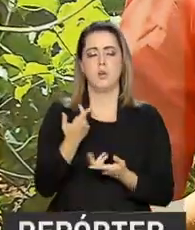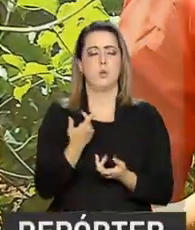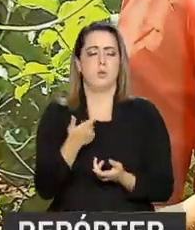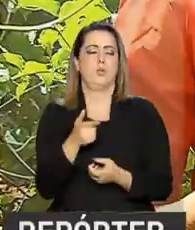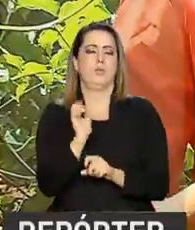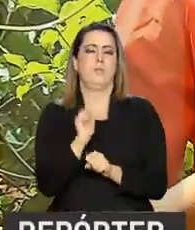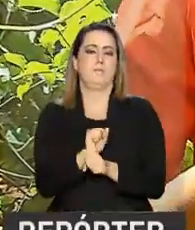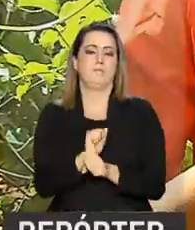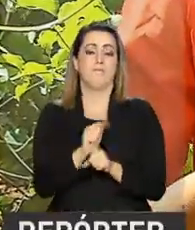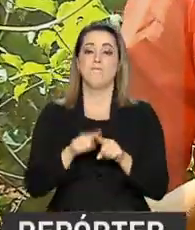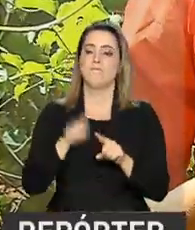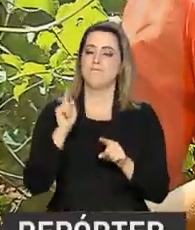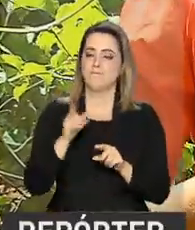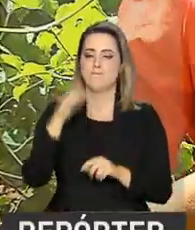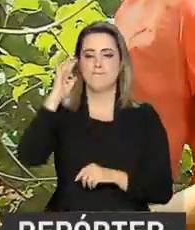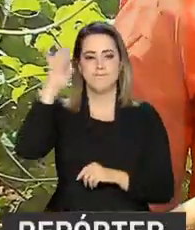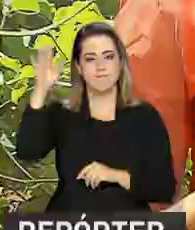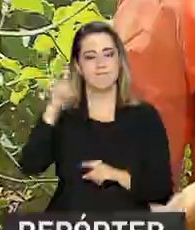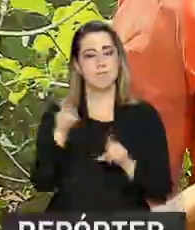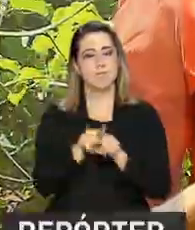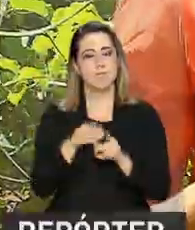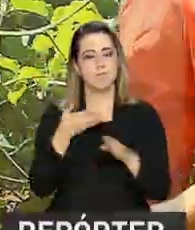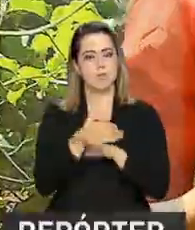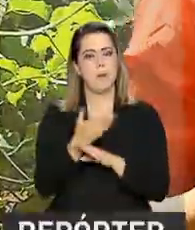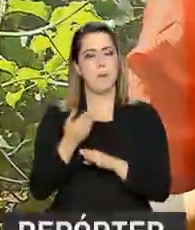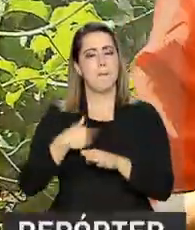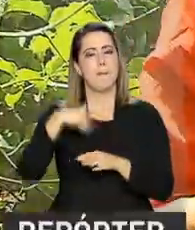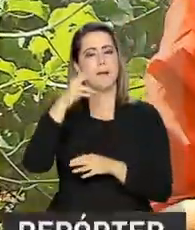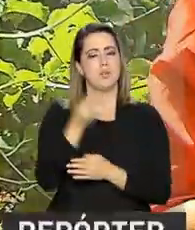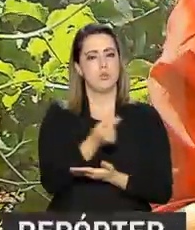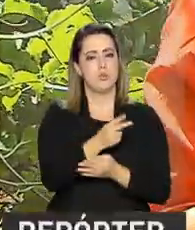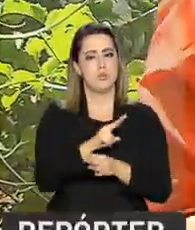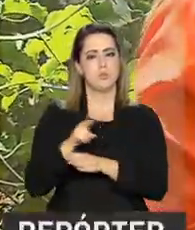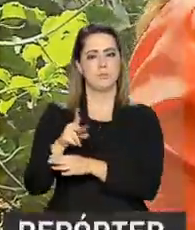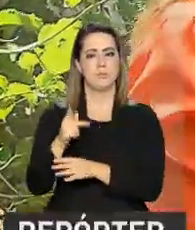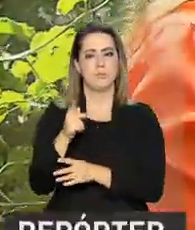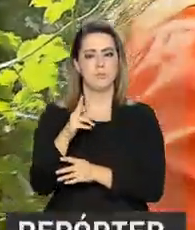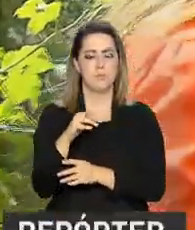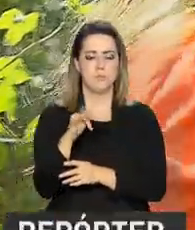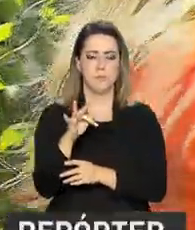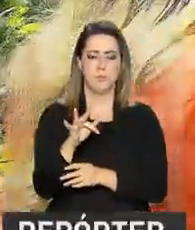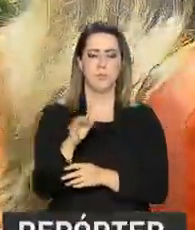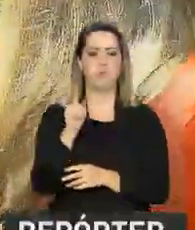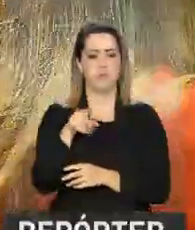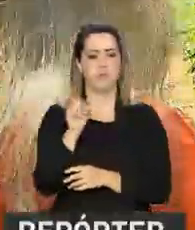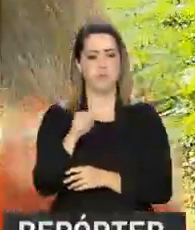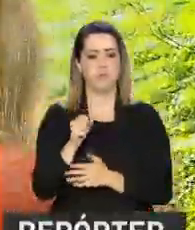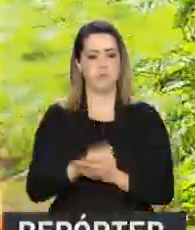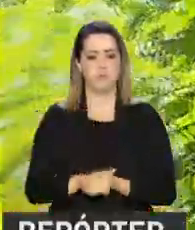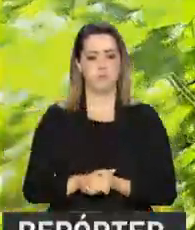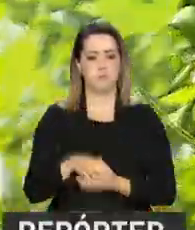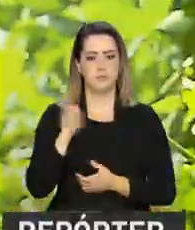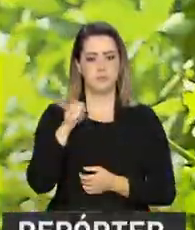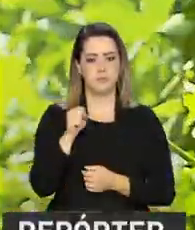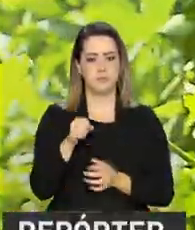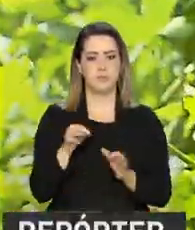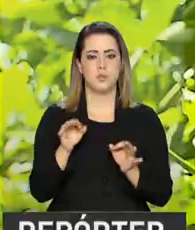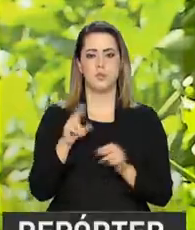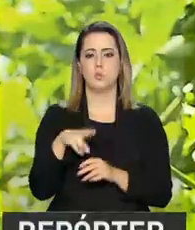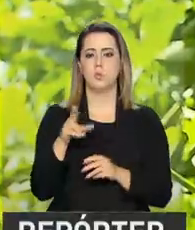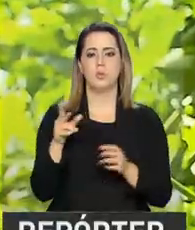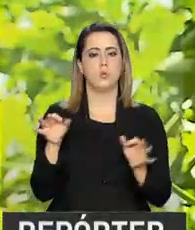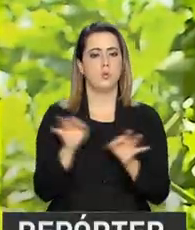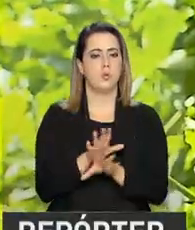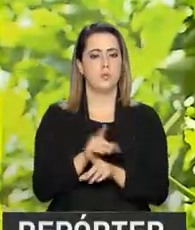pretende parar. Já planeja acessar mais créditos do PRONAF. É isso mesmo, seu João? Sim, parar de forma alguma. Eu